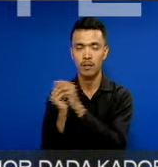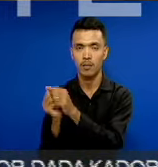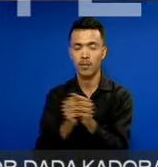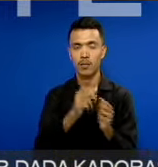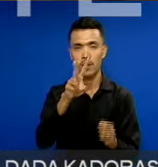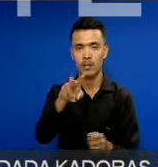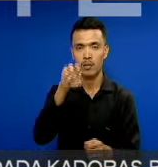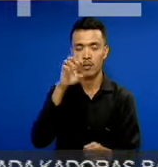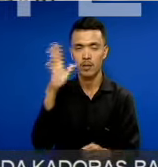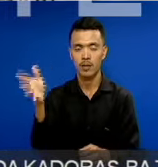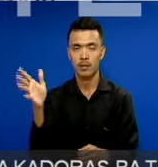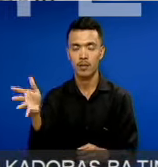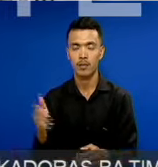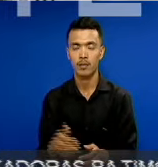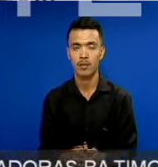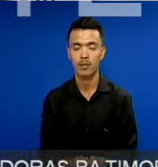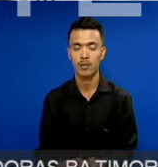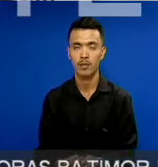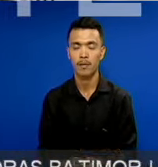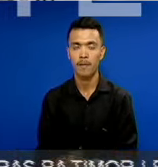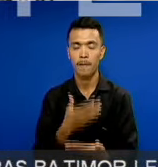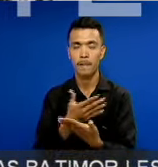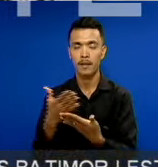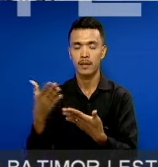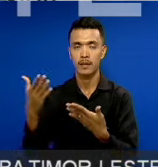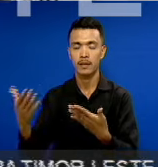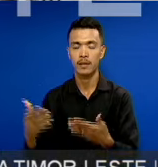limanulu. E a sasan